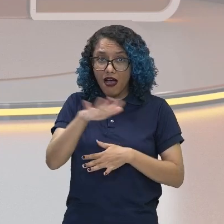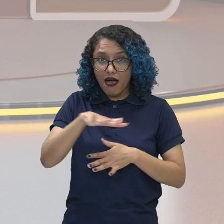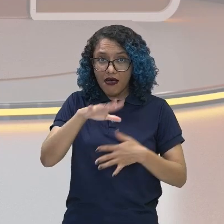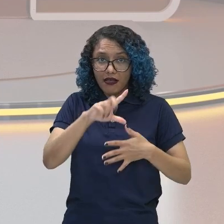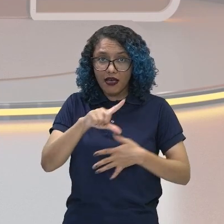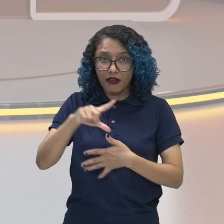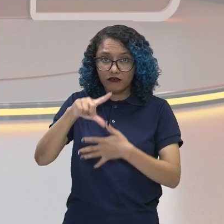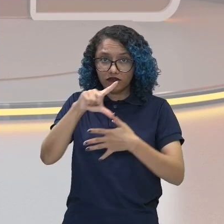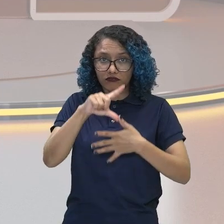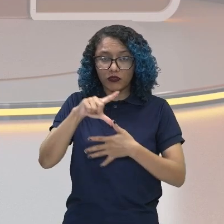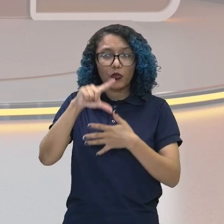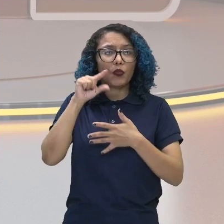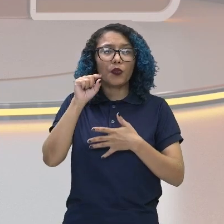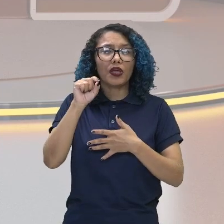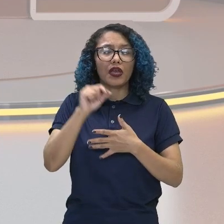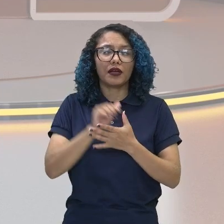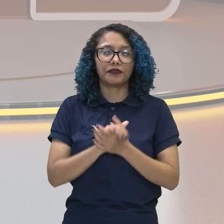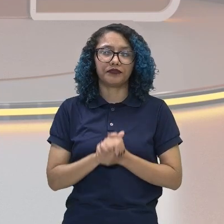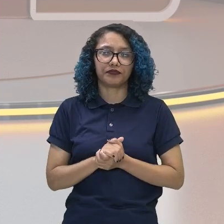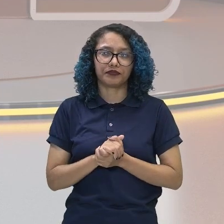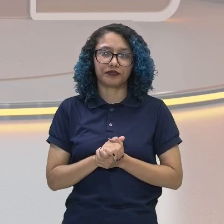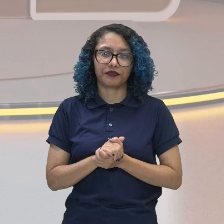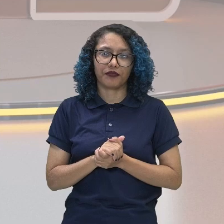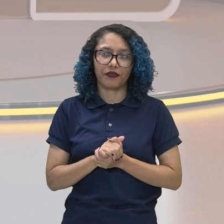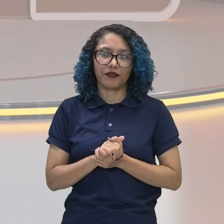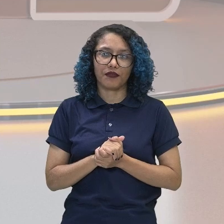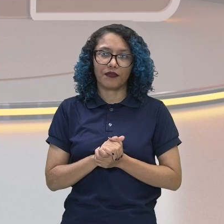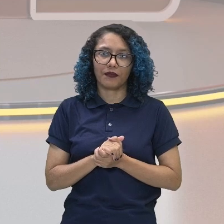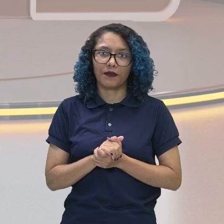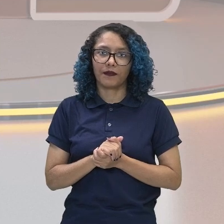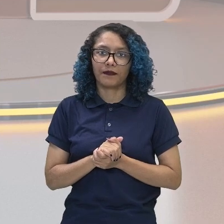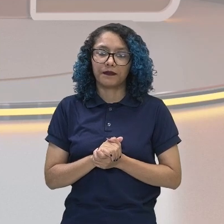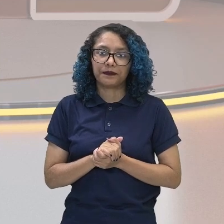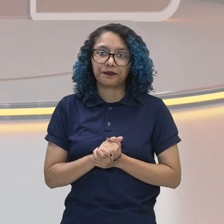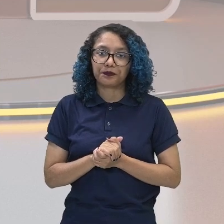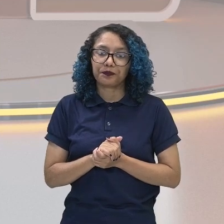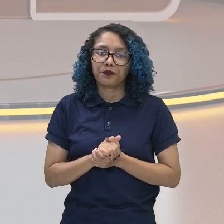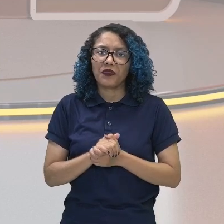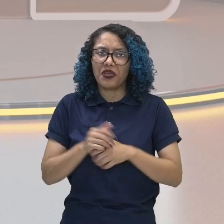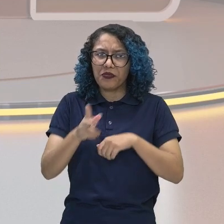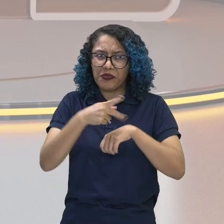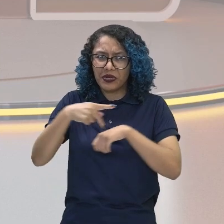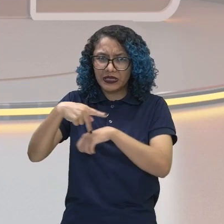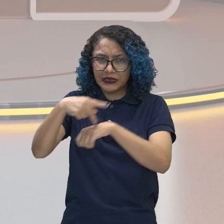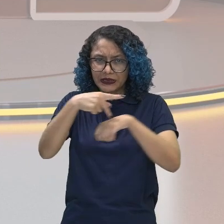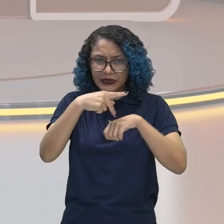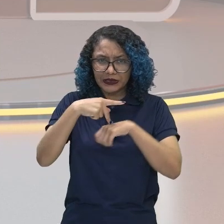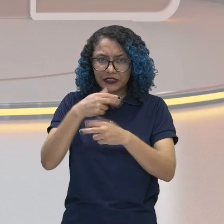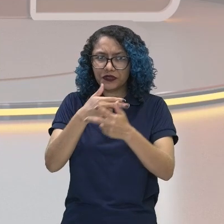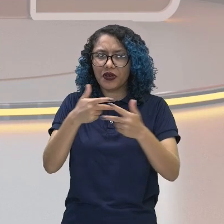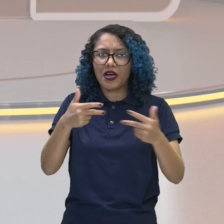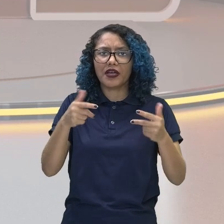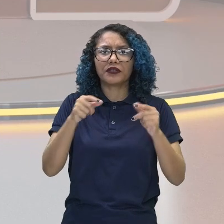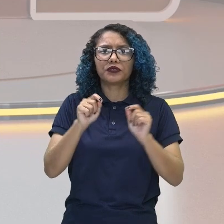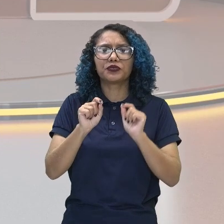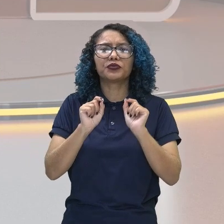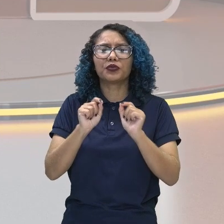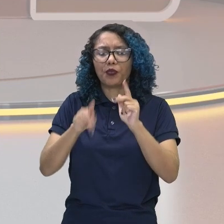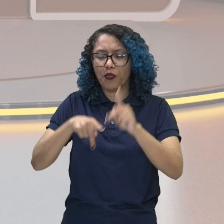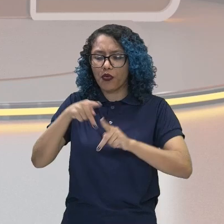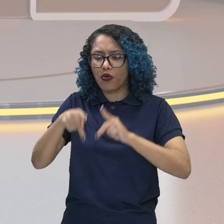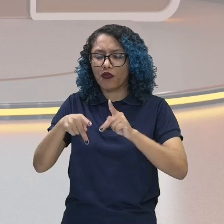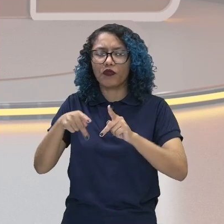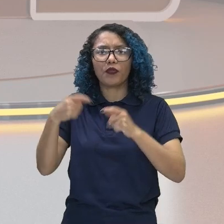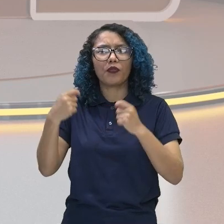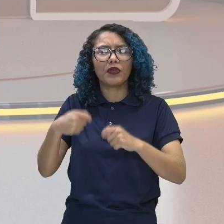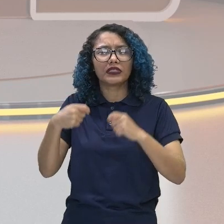gente pode observar que existem vários países onde a população, ela precisa,